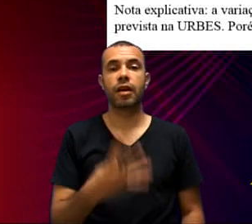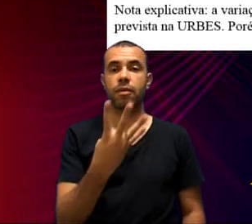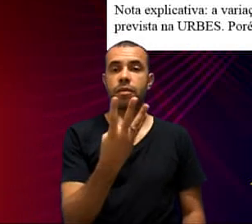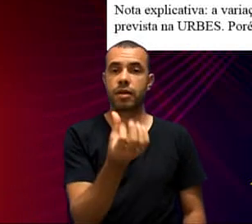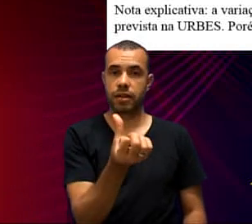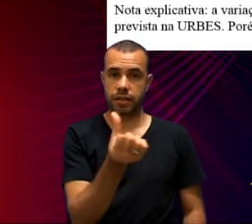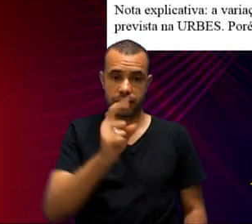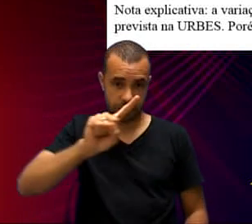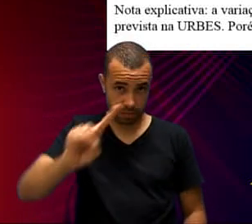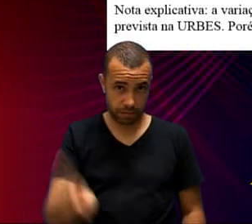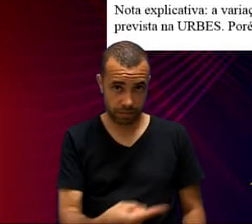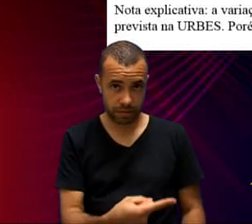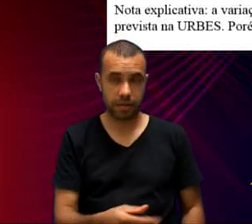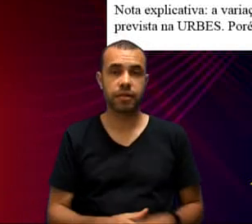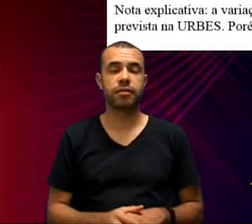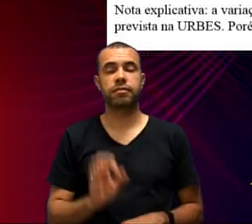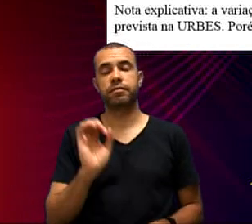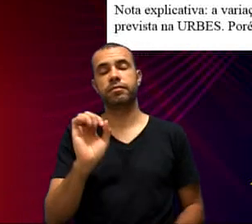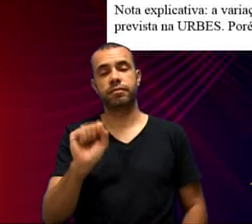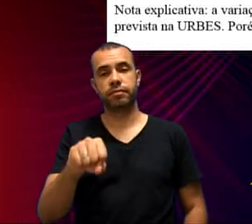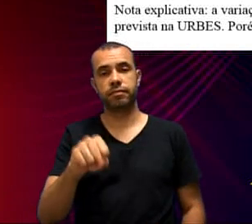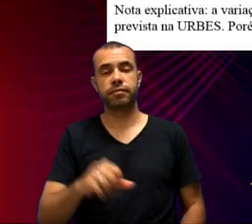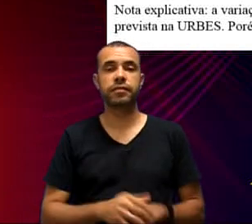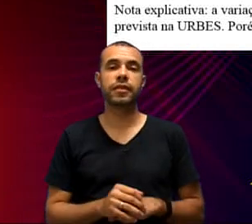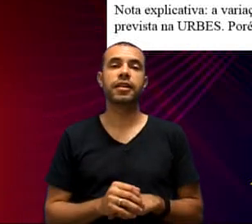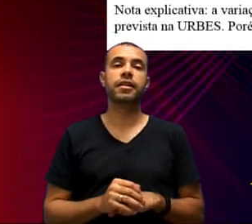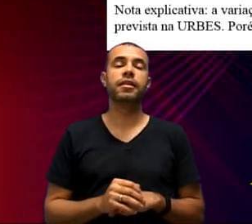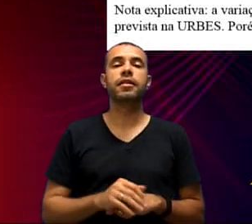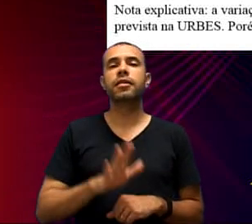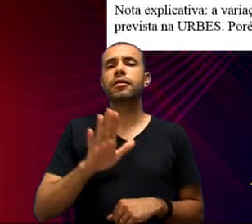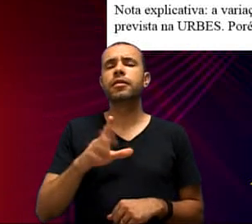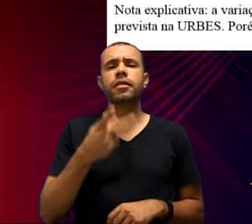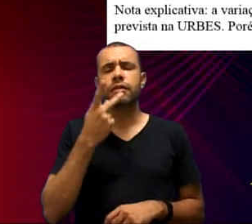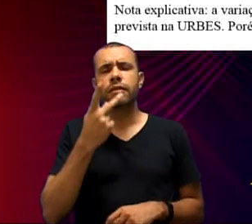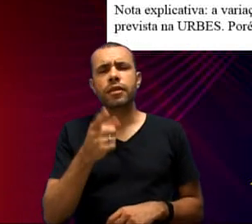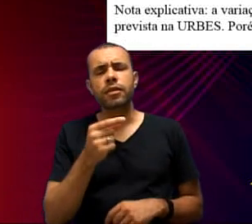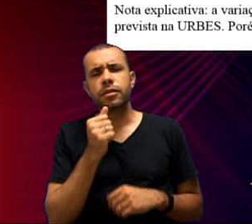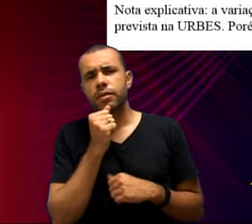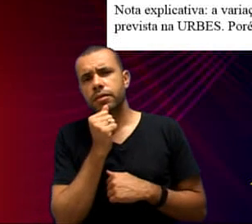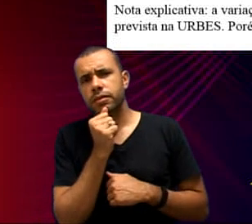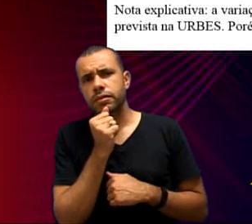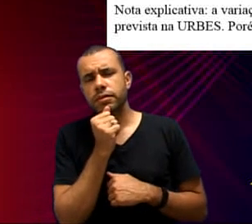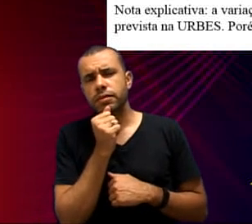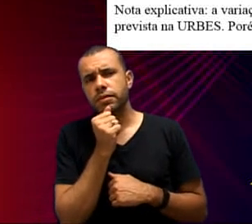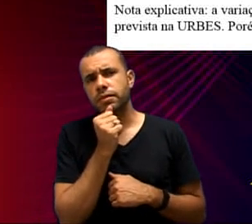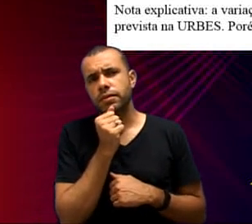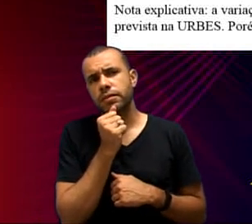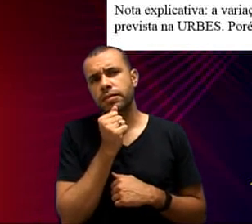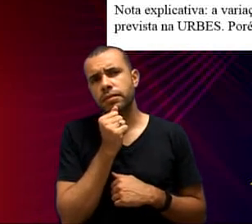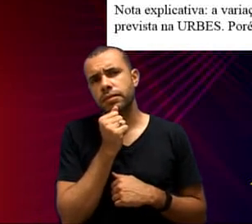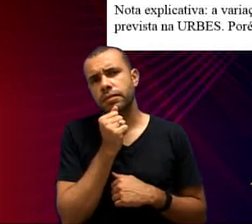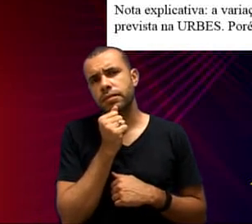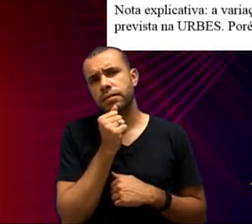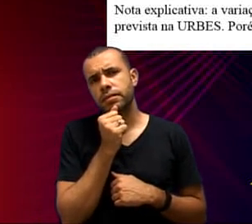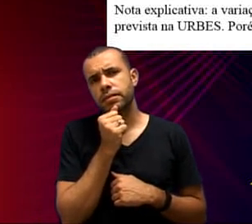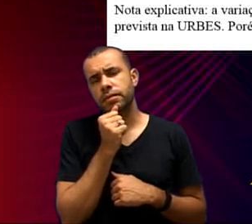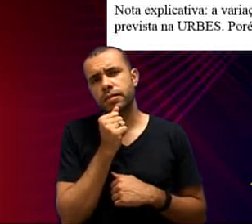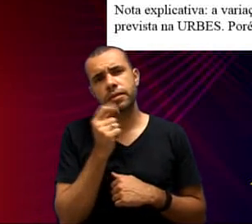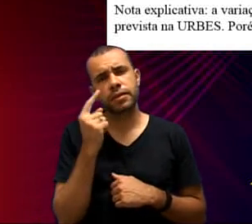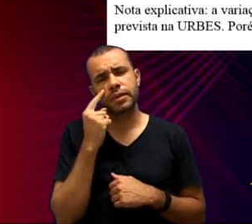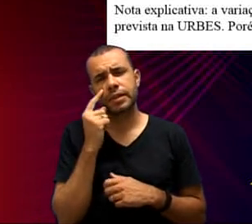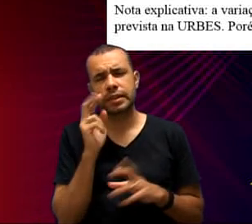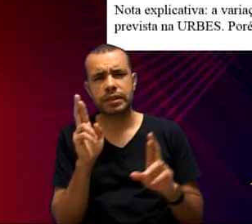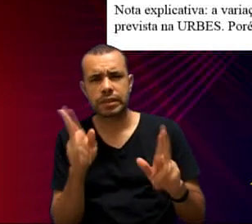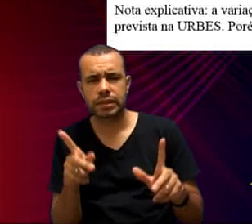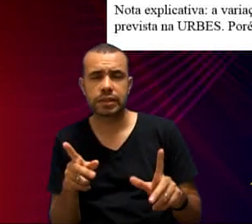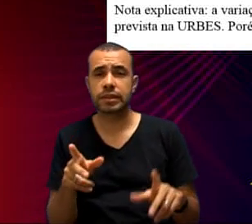milhões. Isso. Mas aqui, ó, quando o senhor fala de essa